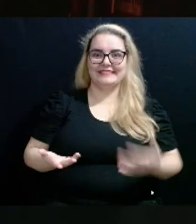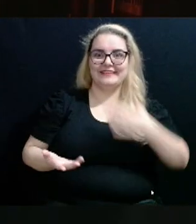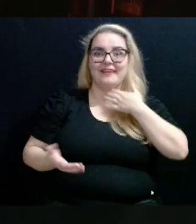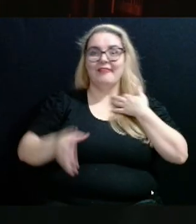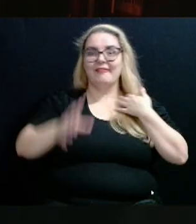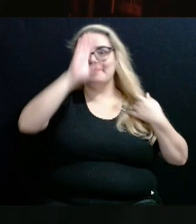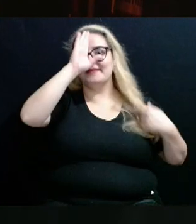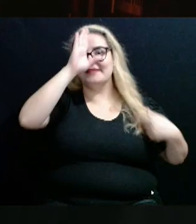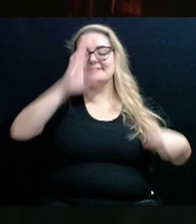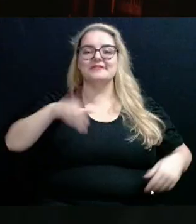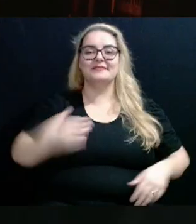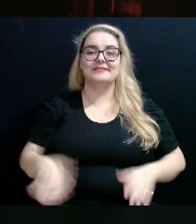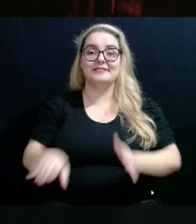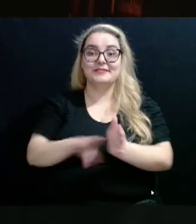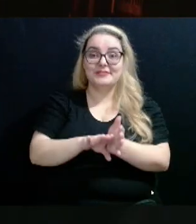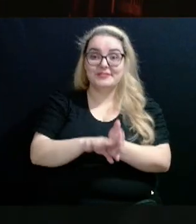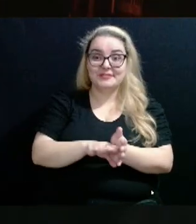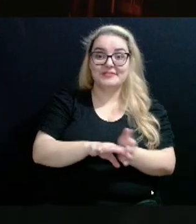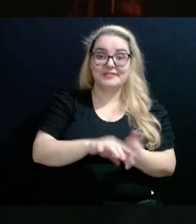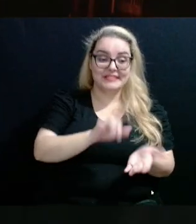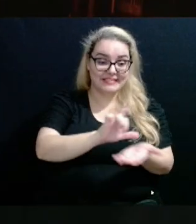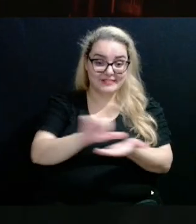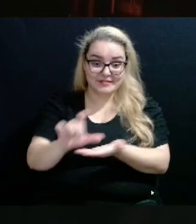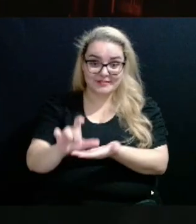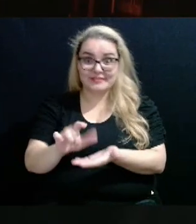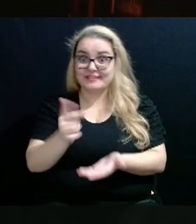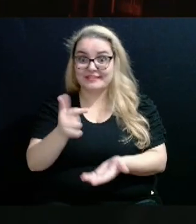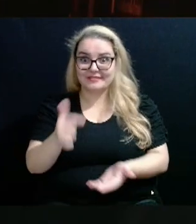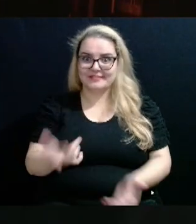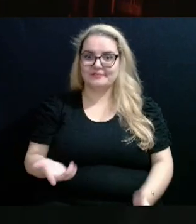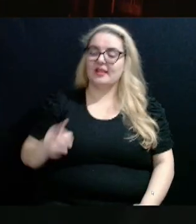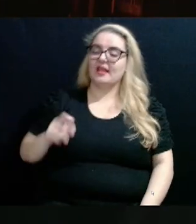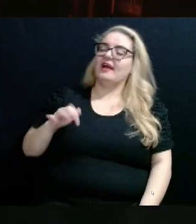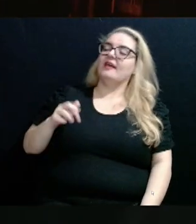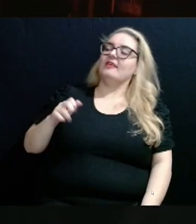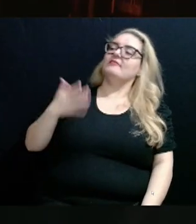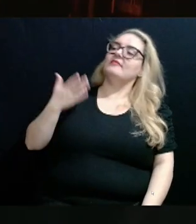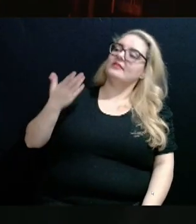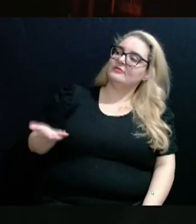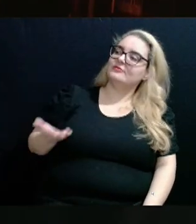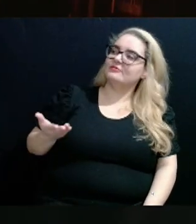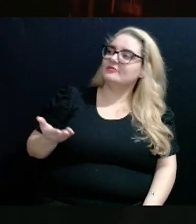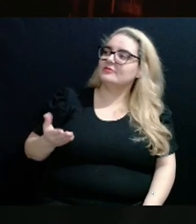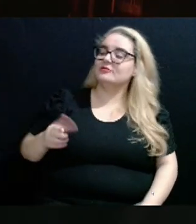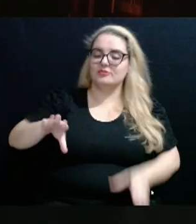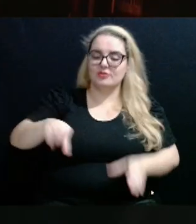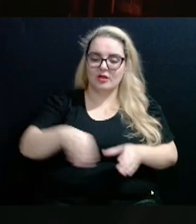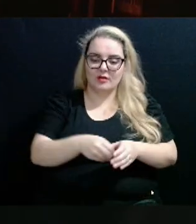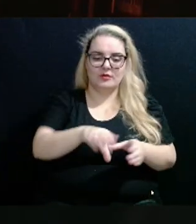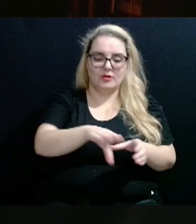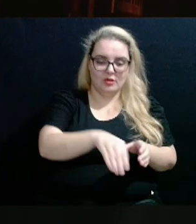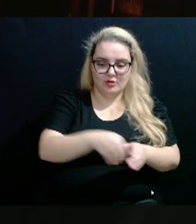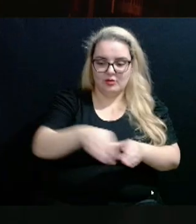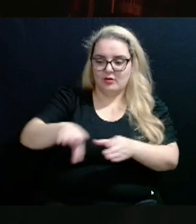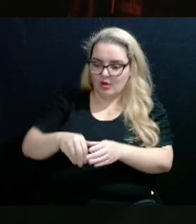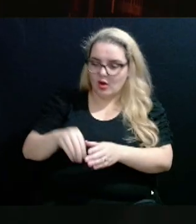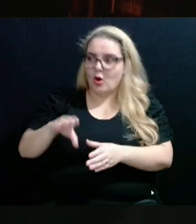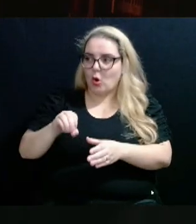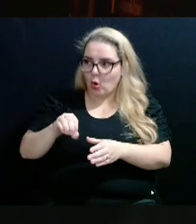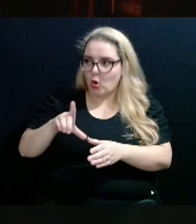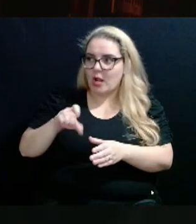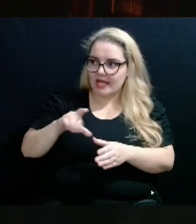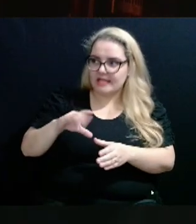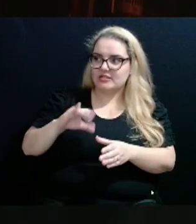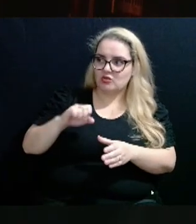precisando delas. Agora, Rafael, no seu caso de colecionador, né? Como que você começou e por que você está preso